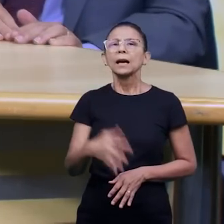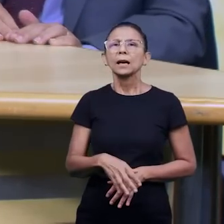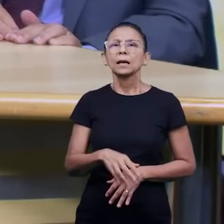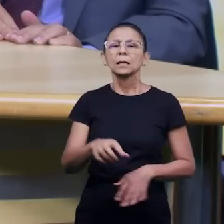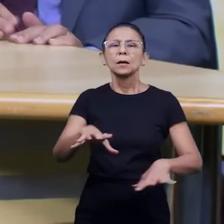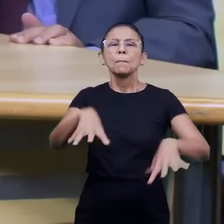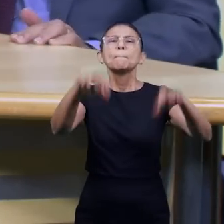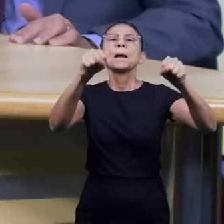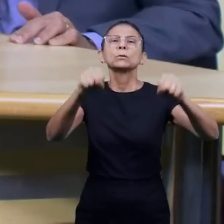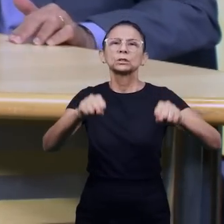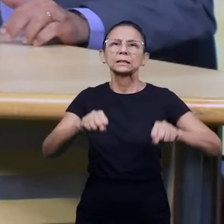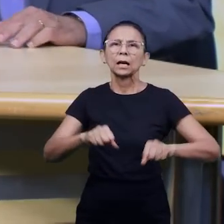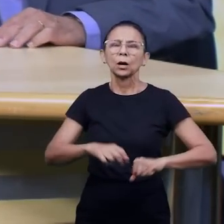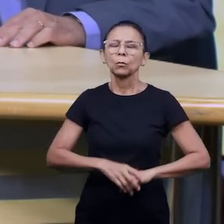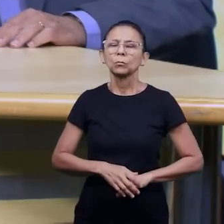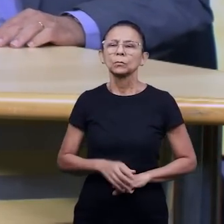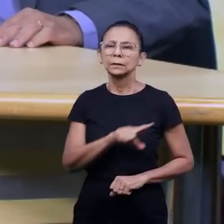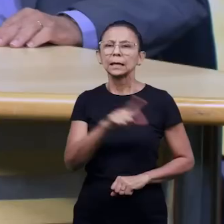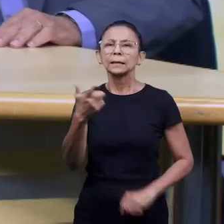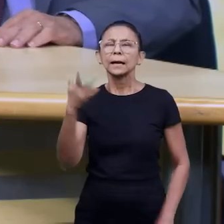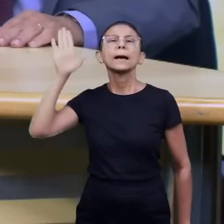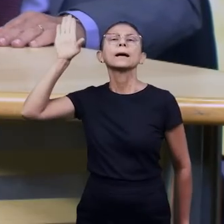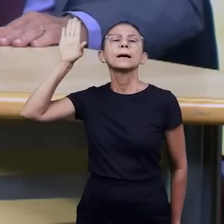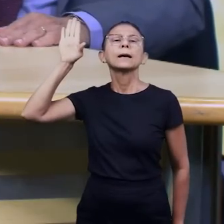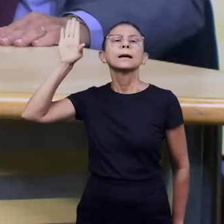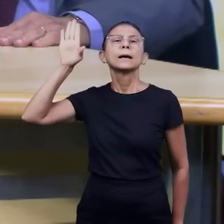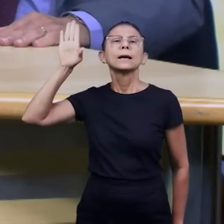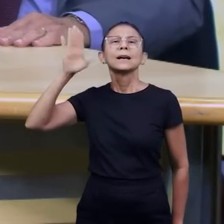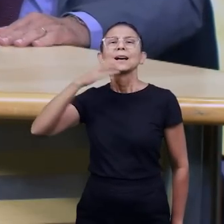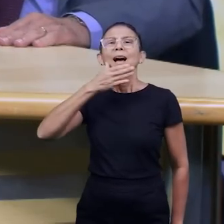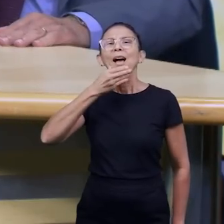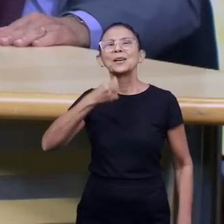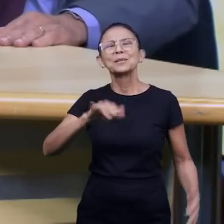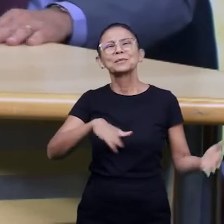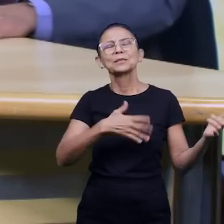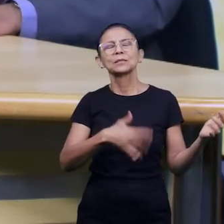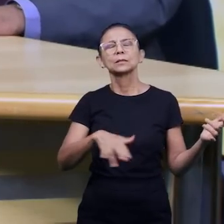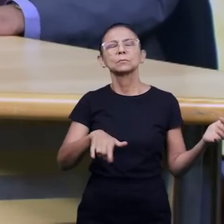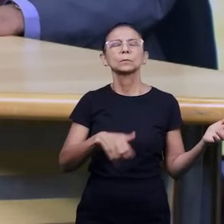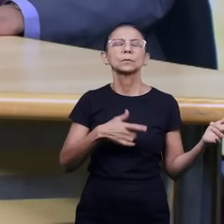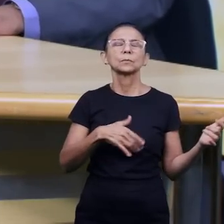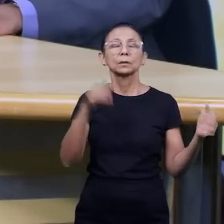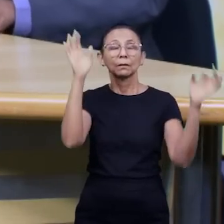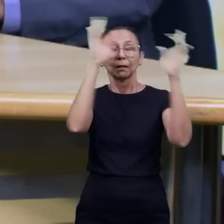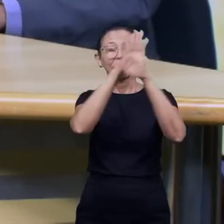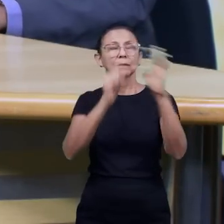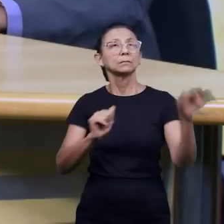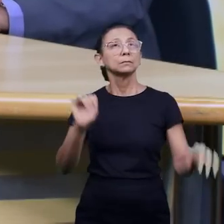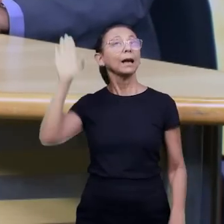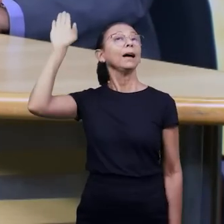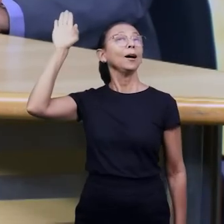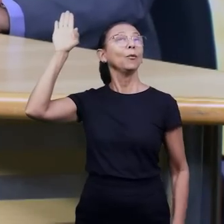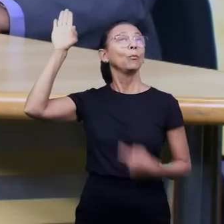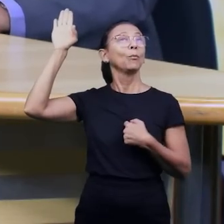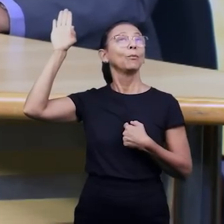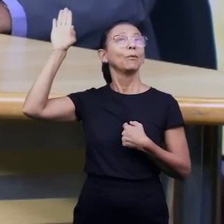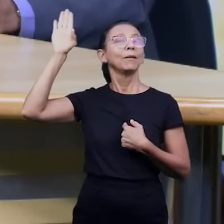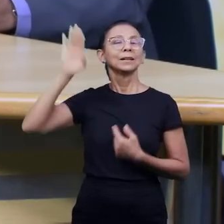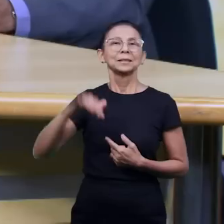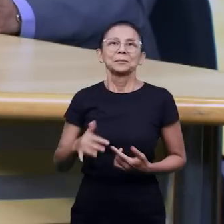Jonas estava pregando em Vila Velha e tinha um irmão do primeiro banco, violão do lado e